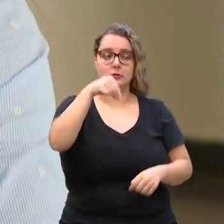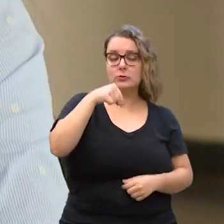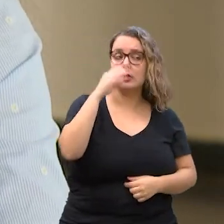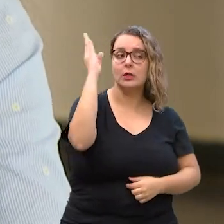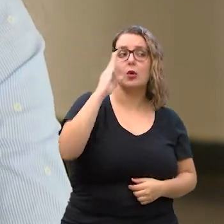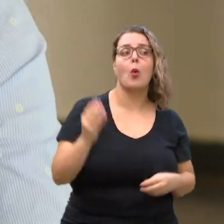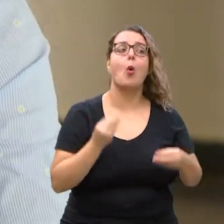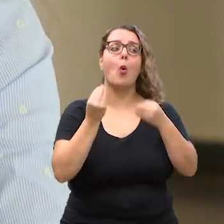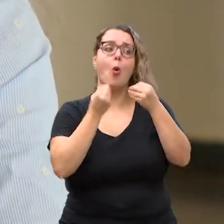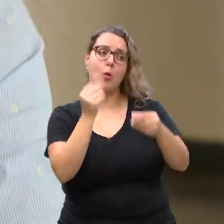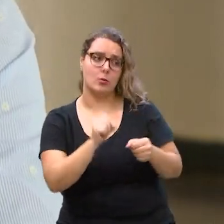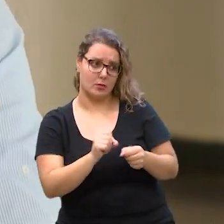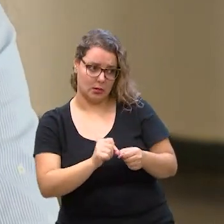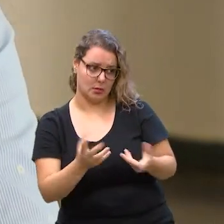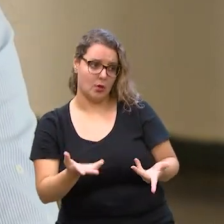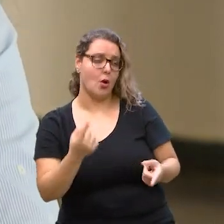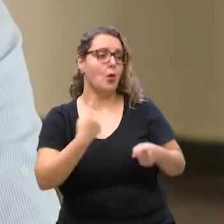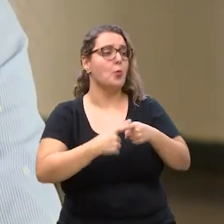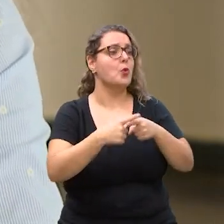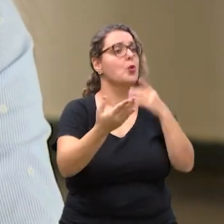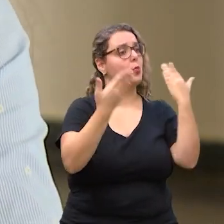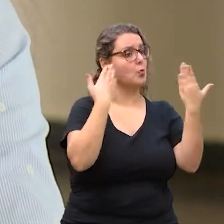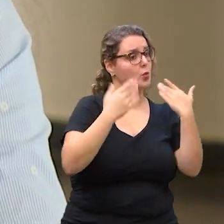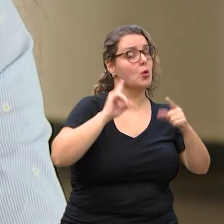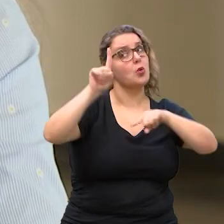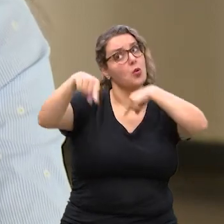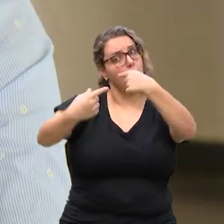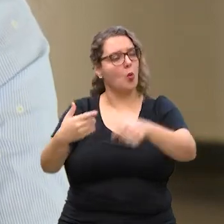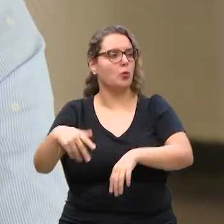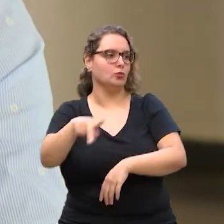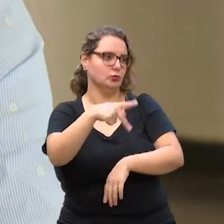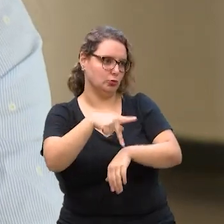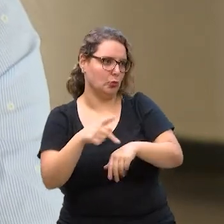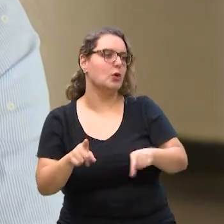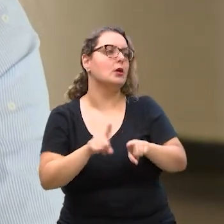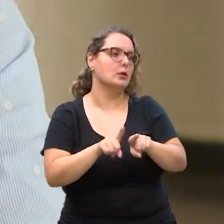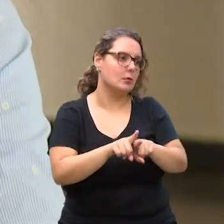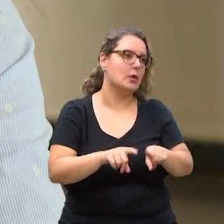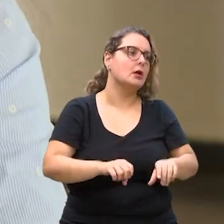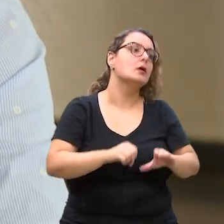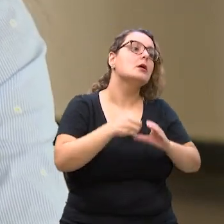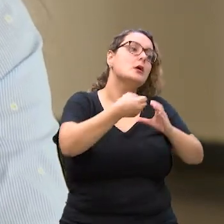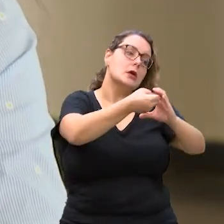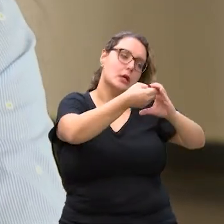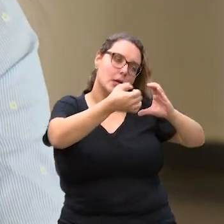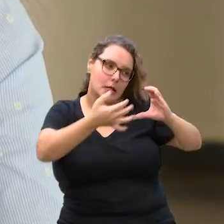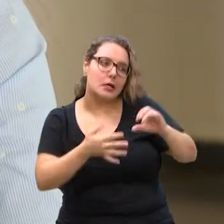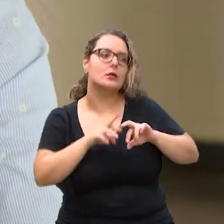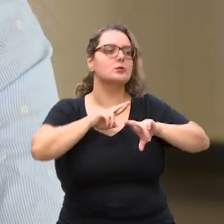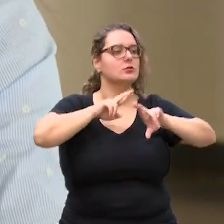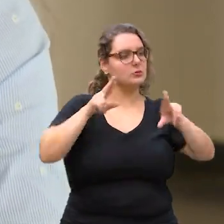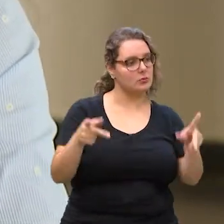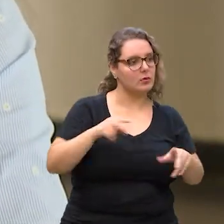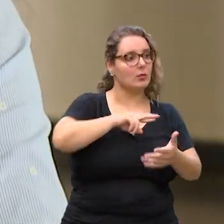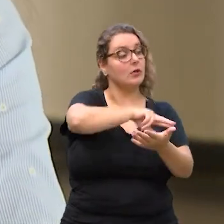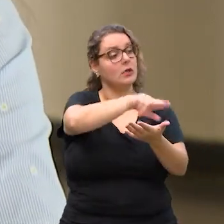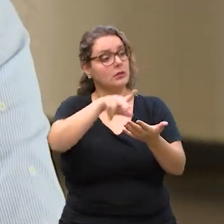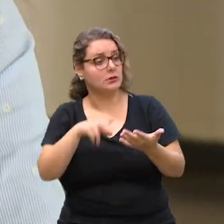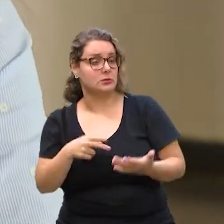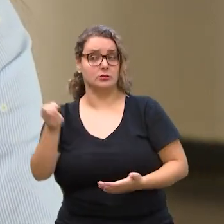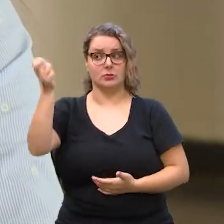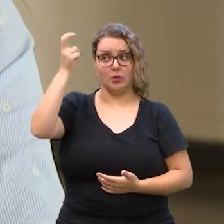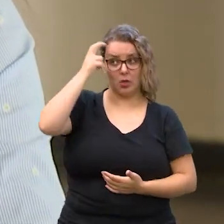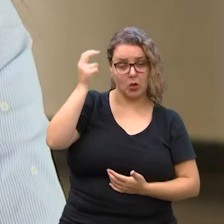isso é feito, mesmo porque o trabalho da psicologia do esporte em outros países, ele tem características diferentes, variando de acordo com a cultura e com os